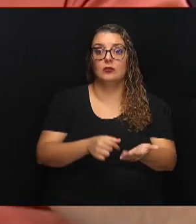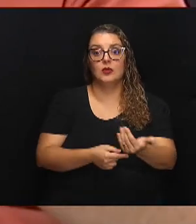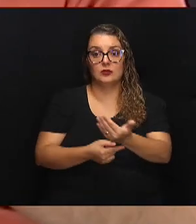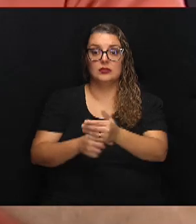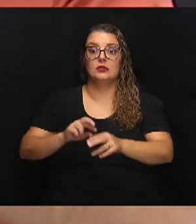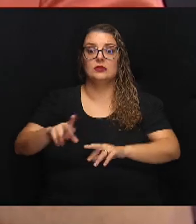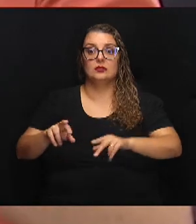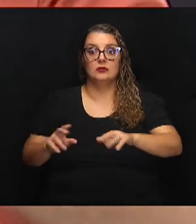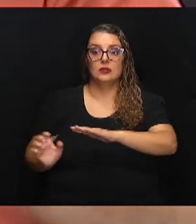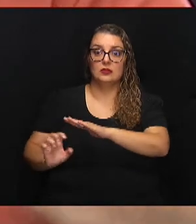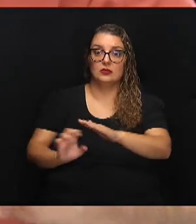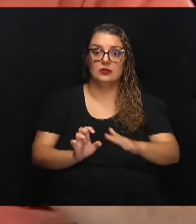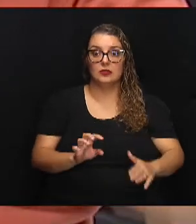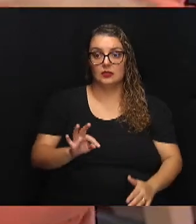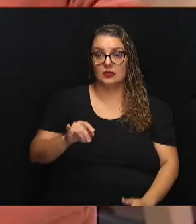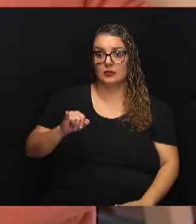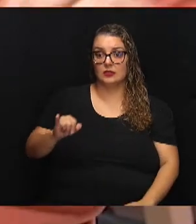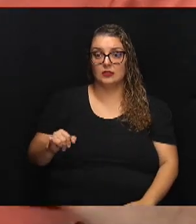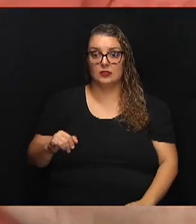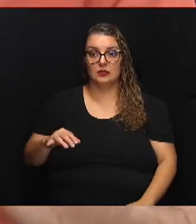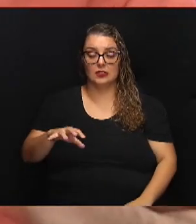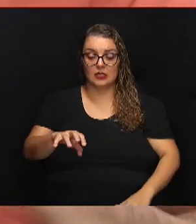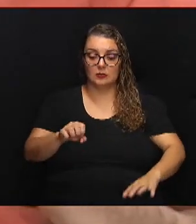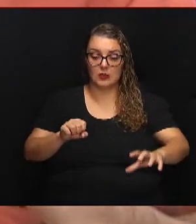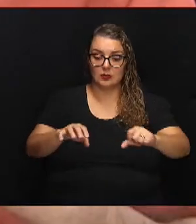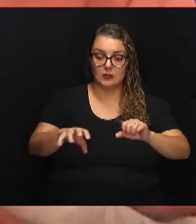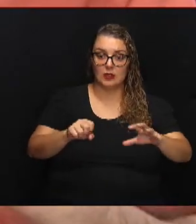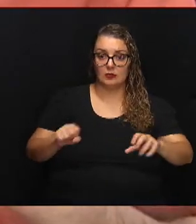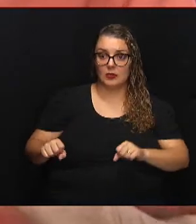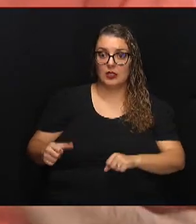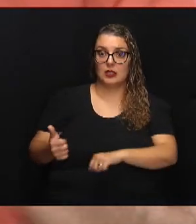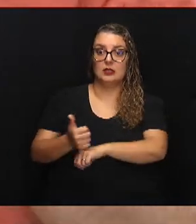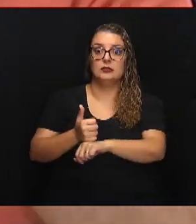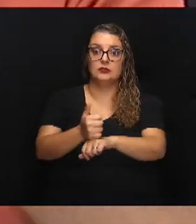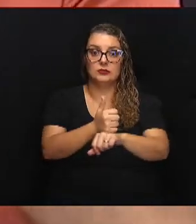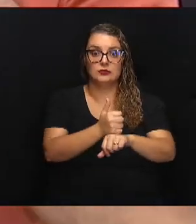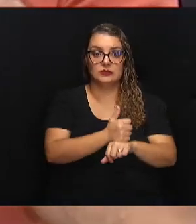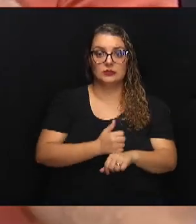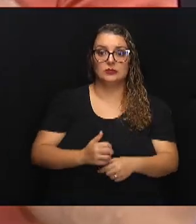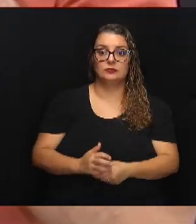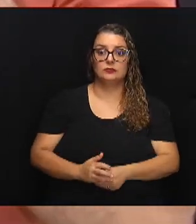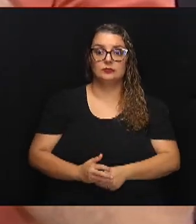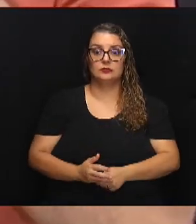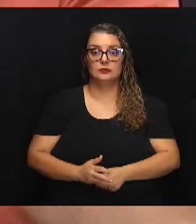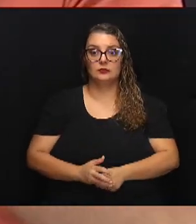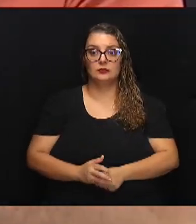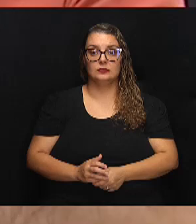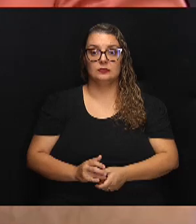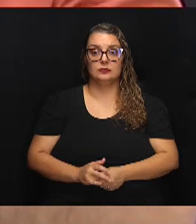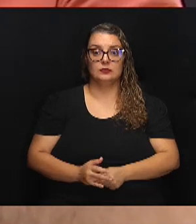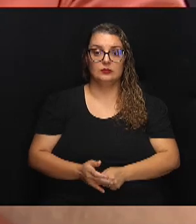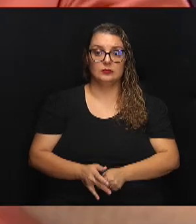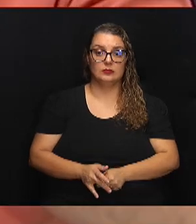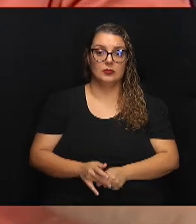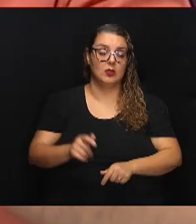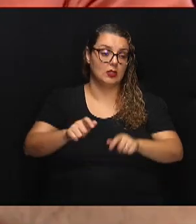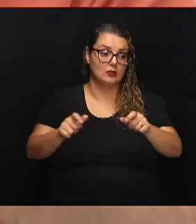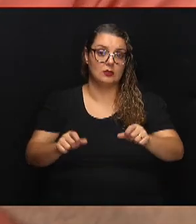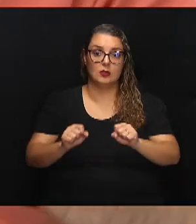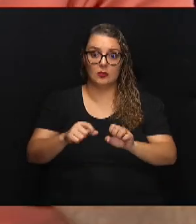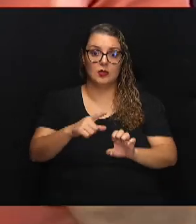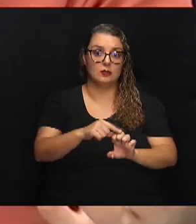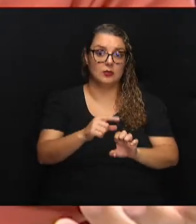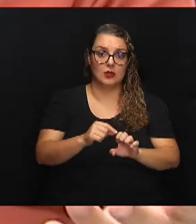tem muitas empresas de tecnologia da informação que absorvem esses profissionais. As pessoas podem empreender